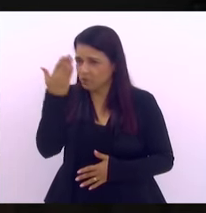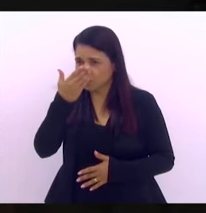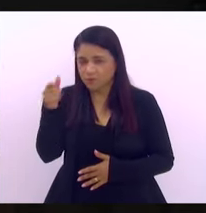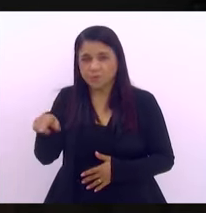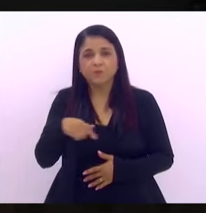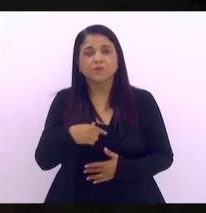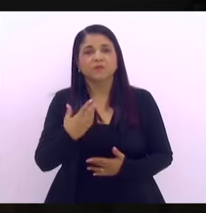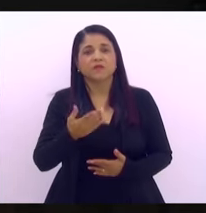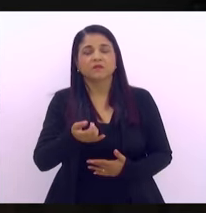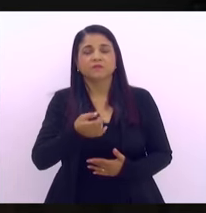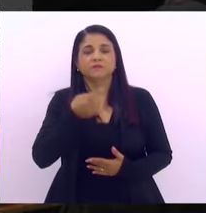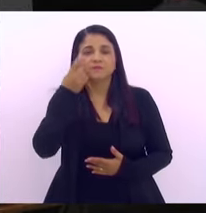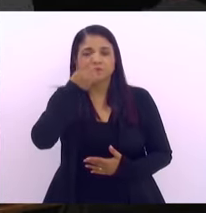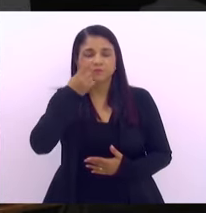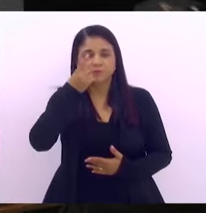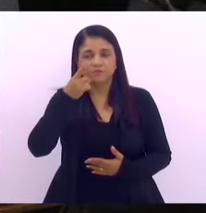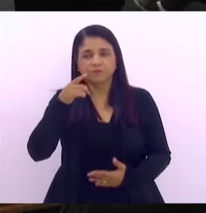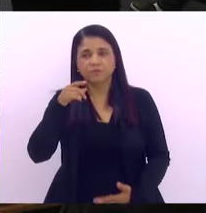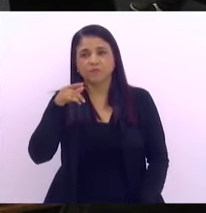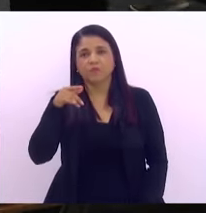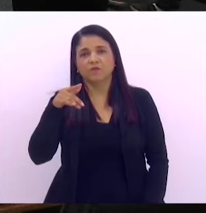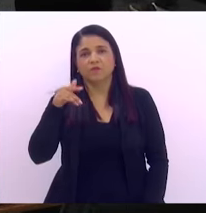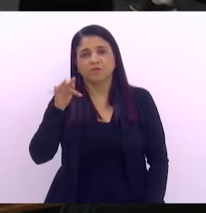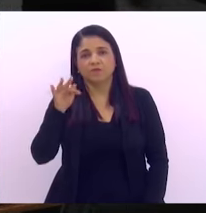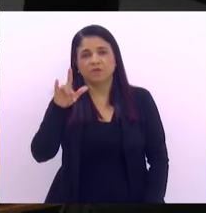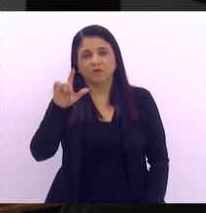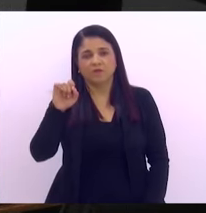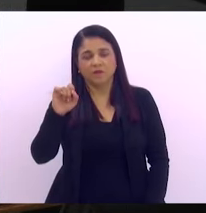Flávio Serafim, perdão.